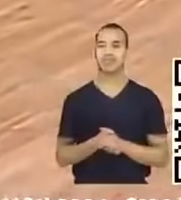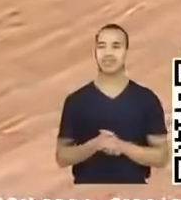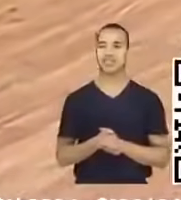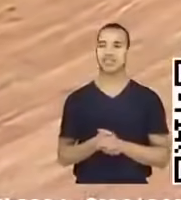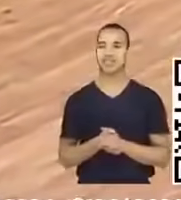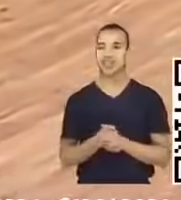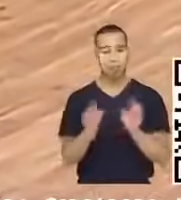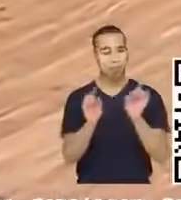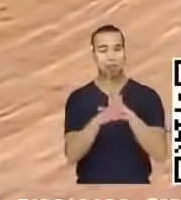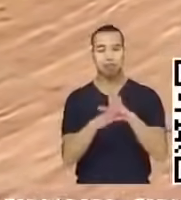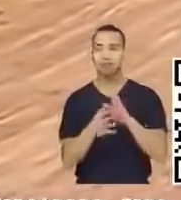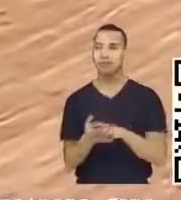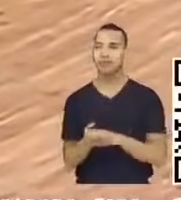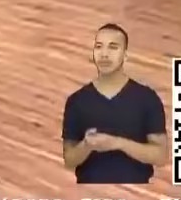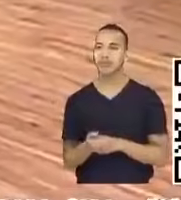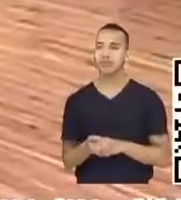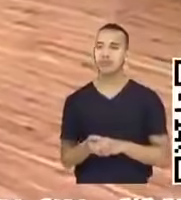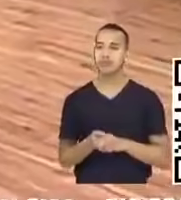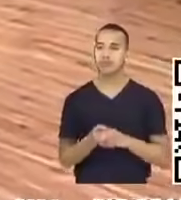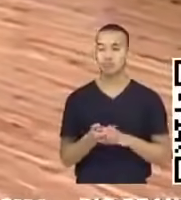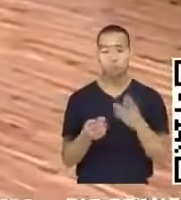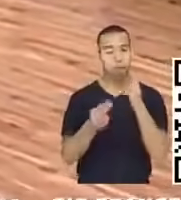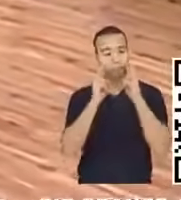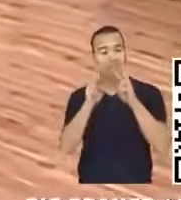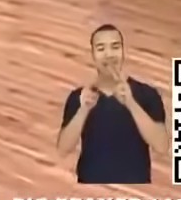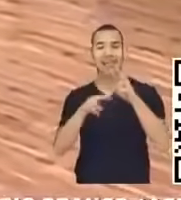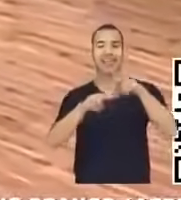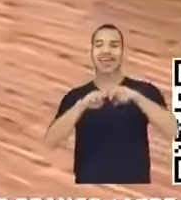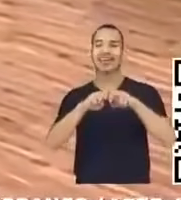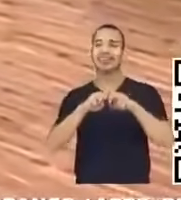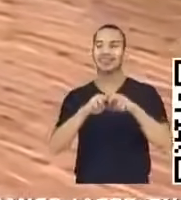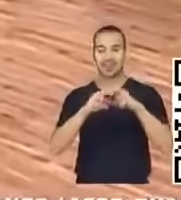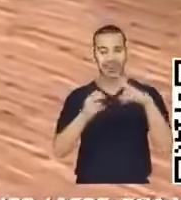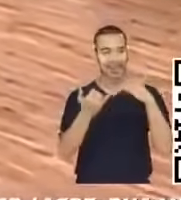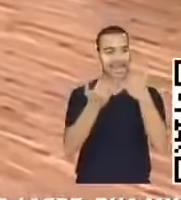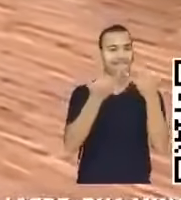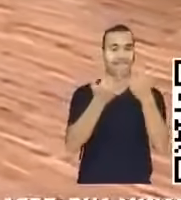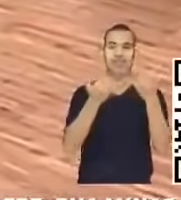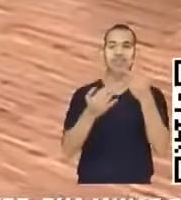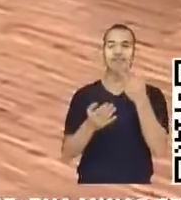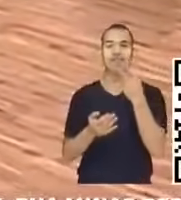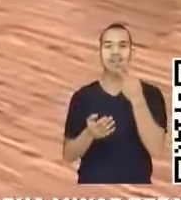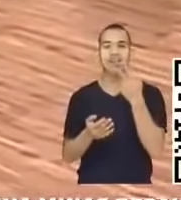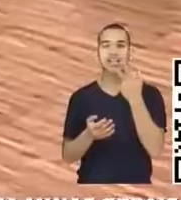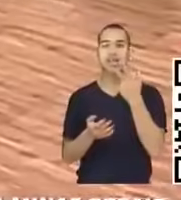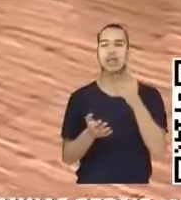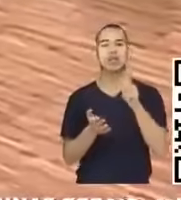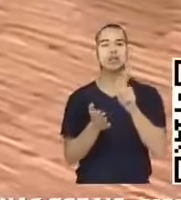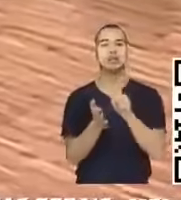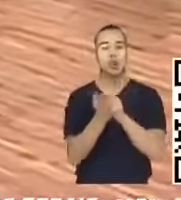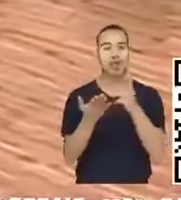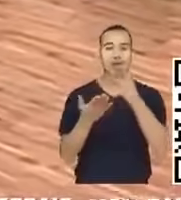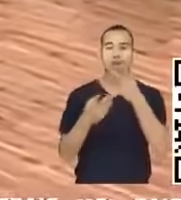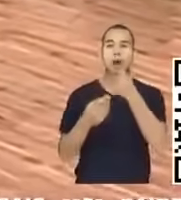e pronto ocupe a cadeira do jeito que tem vovó clicando nesse jornais vêm para o homem tava cansado queria